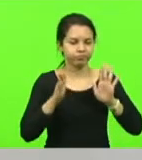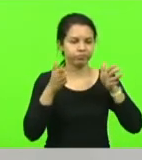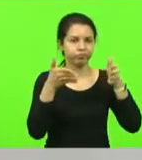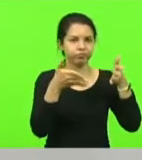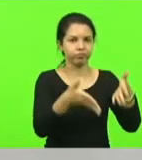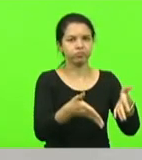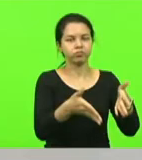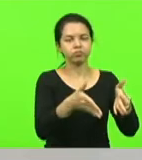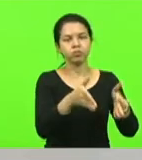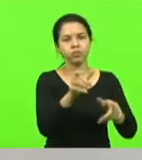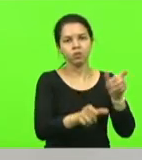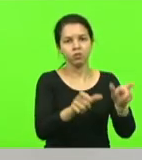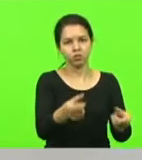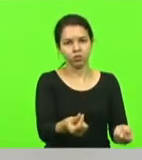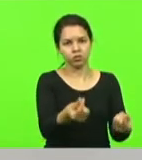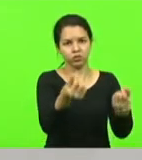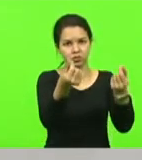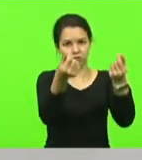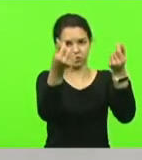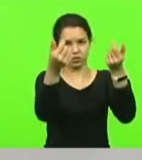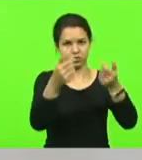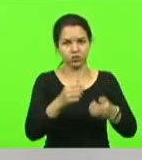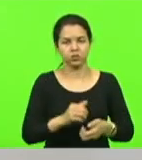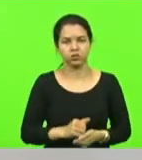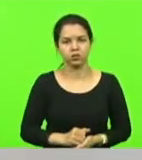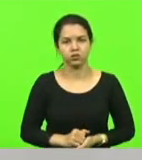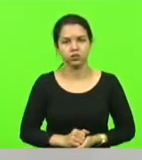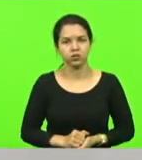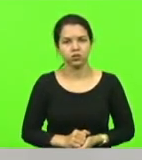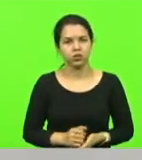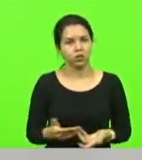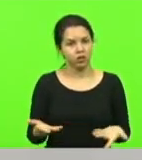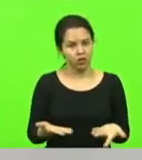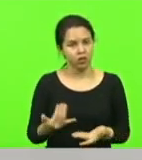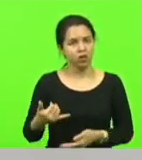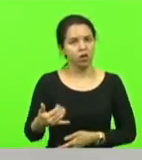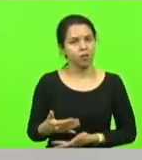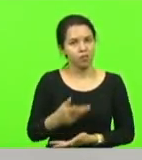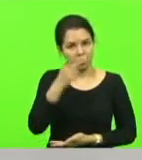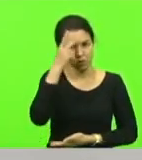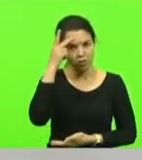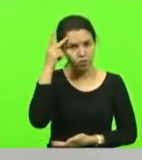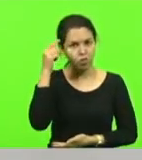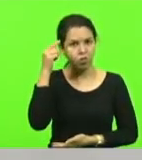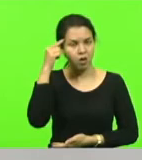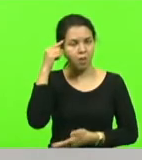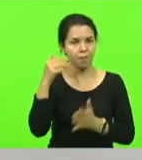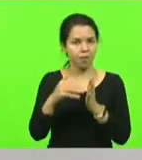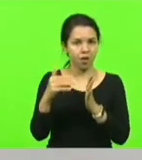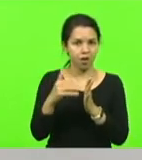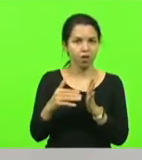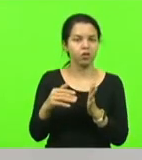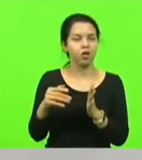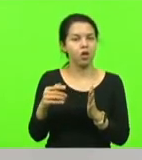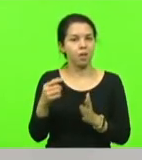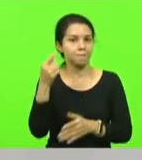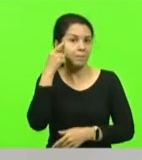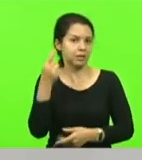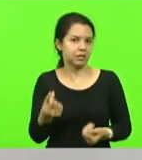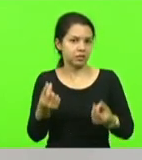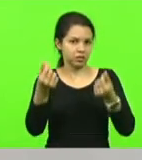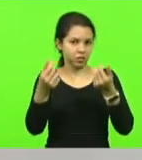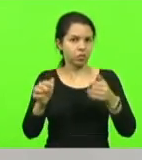somente para as pessoas ricas. E aí tem muita gente que é da classe média, que se acha rico, que está pagando o preço junto e não consegue